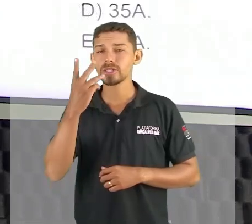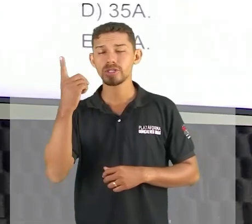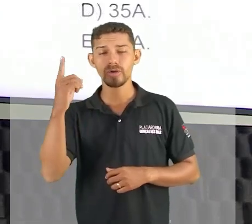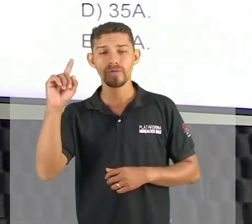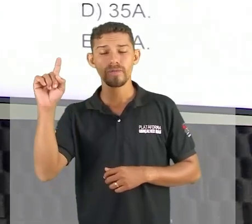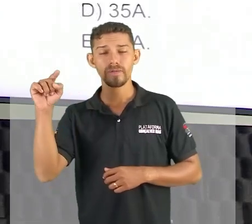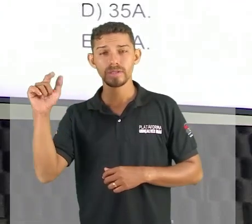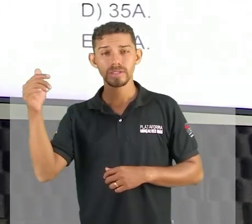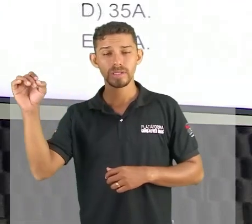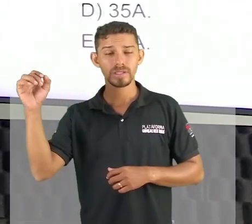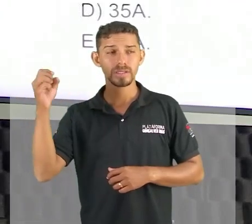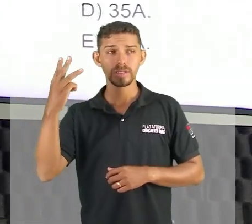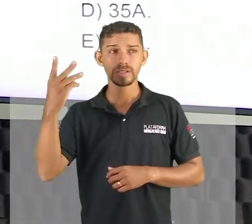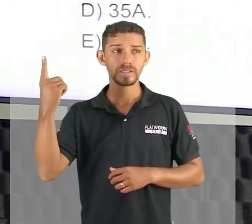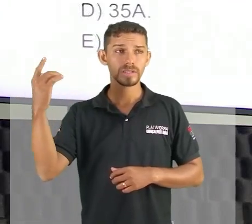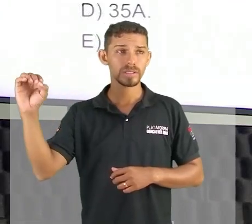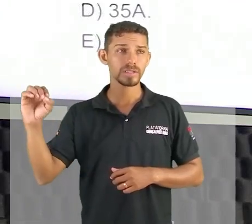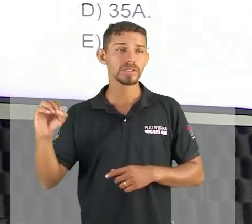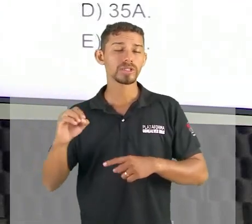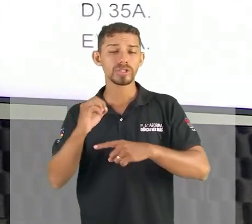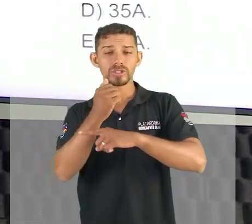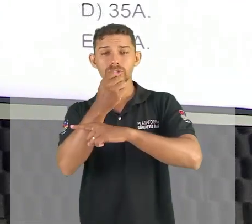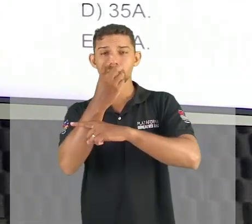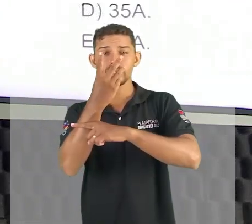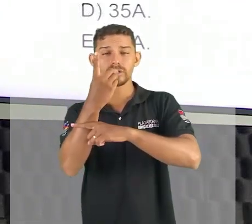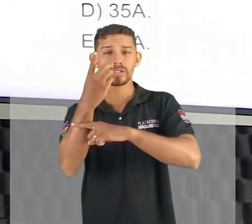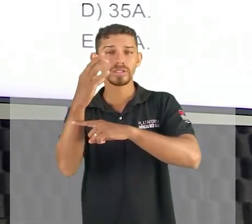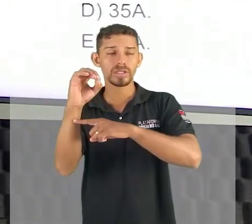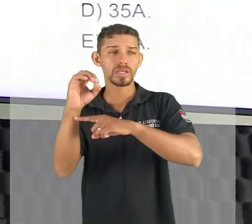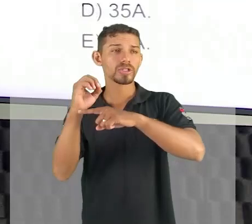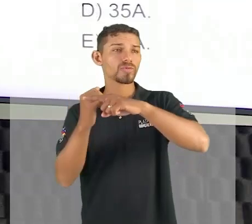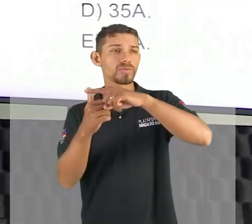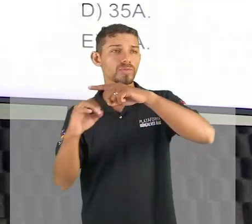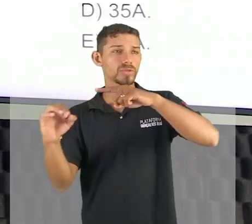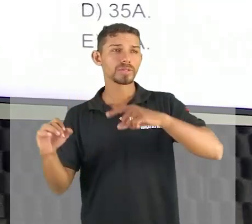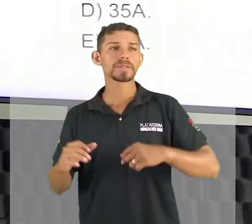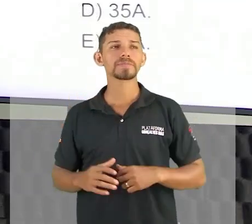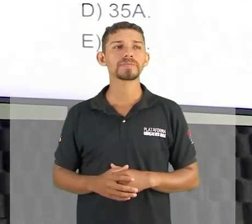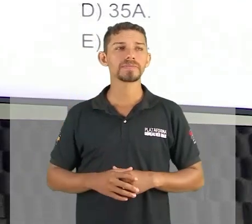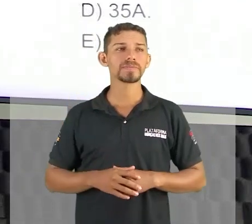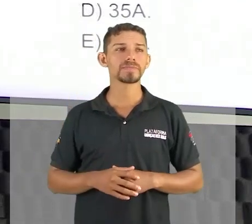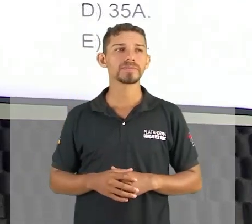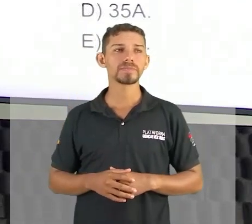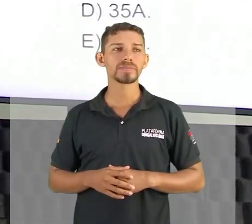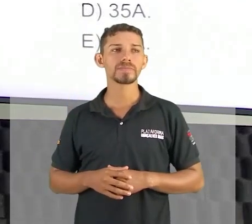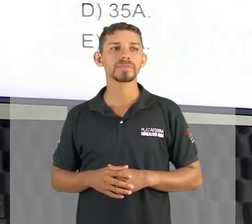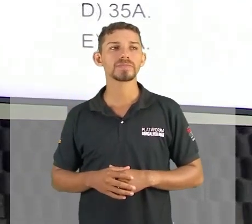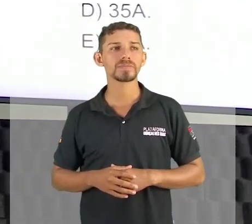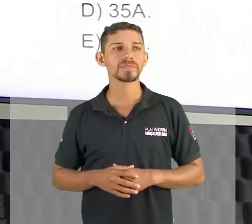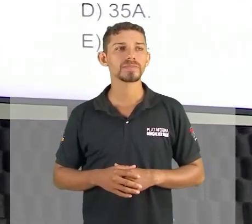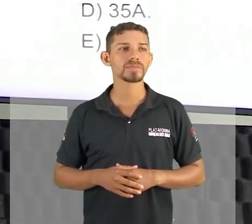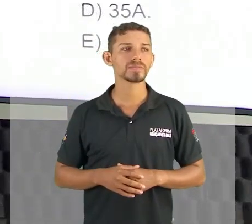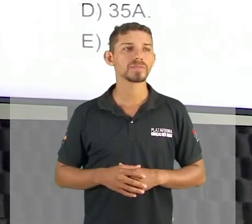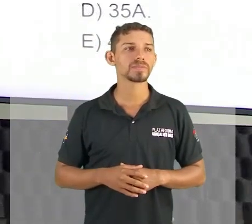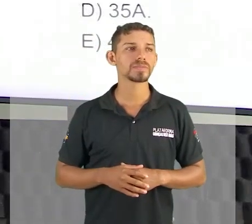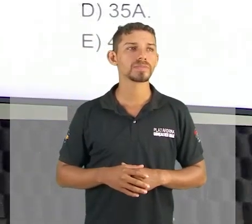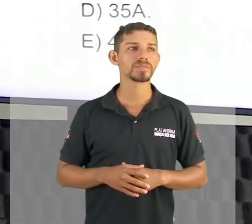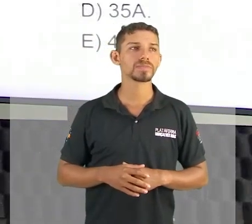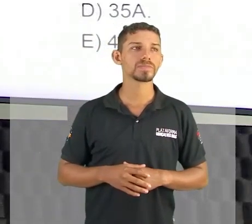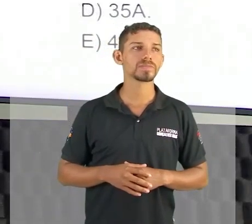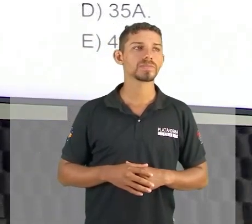10 310 100 Então essa corrente de tolerância vai